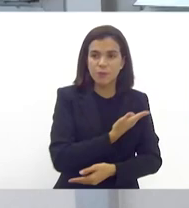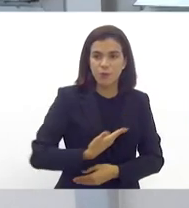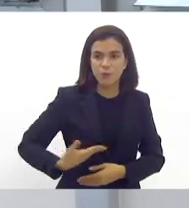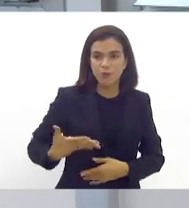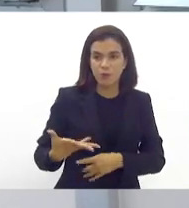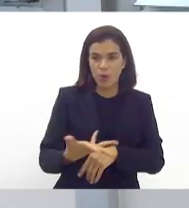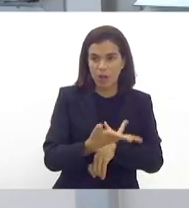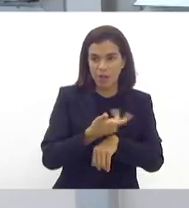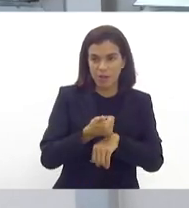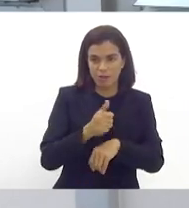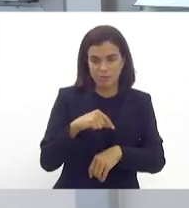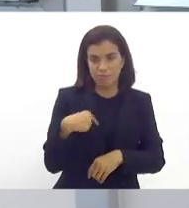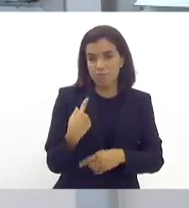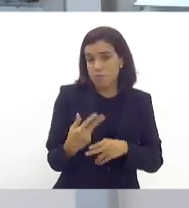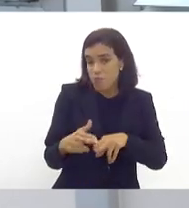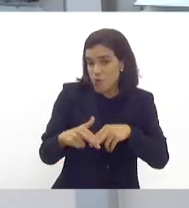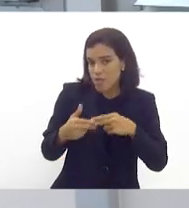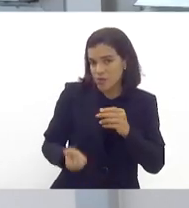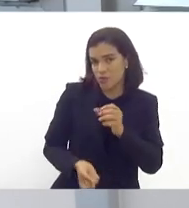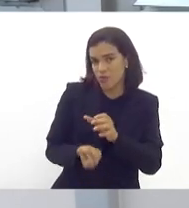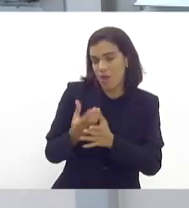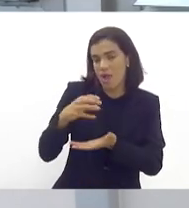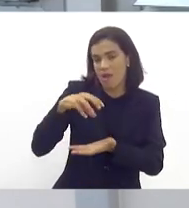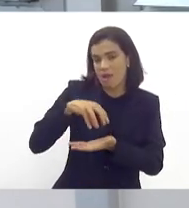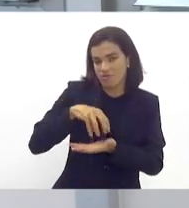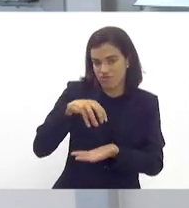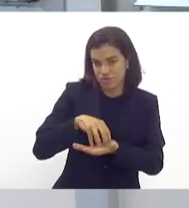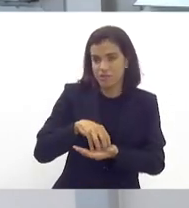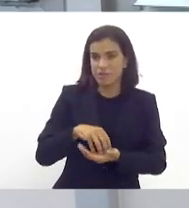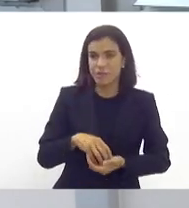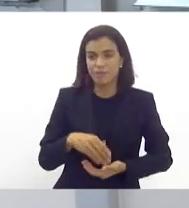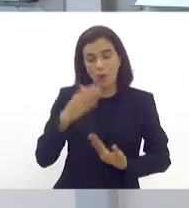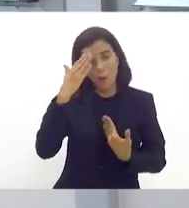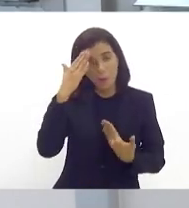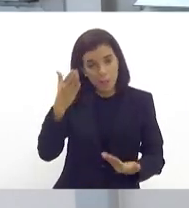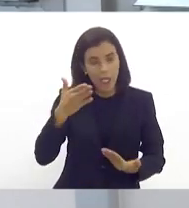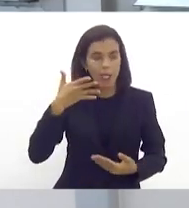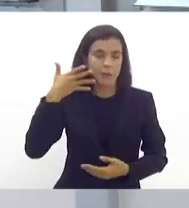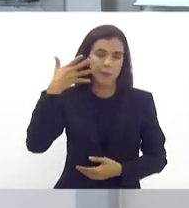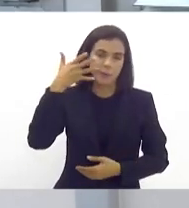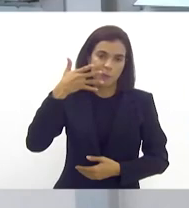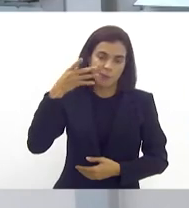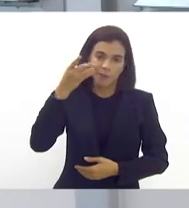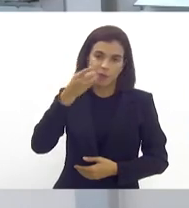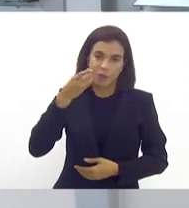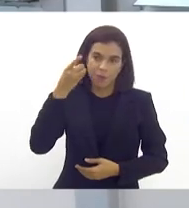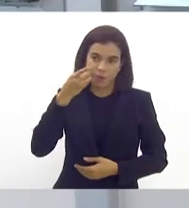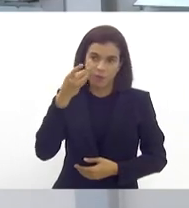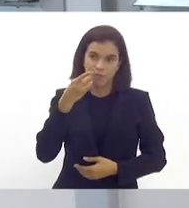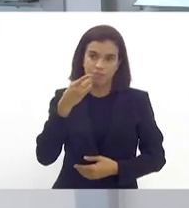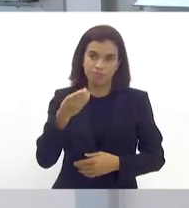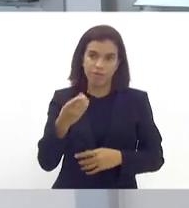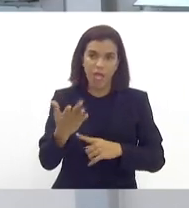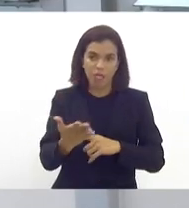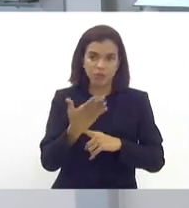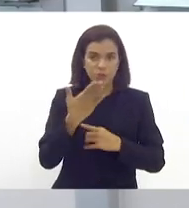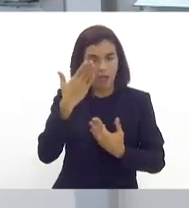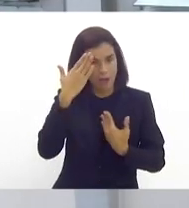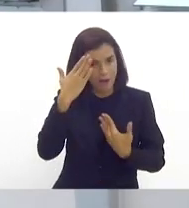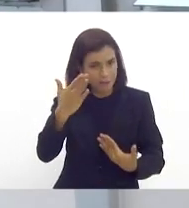que é para isso que a agência existe então muito obrigada pelas suas palavras Deputado porque isso nos faz crescer